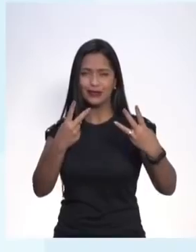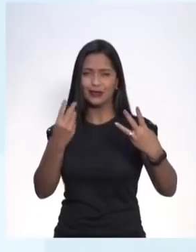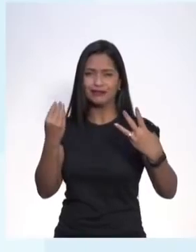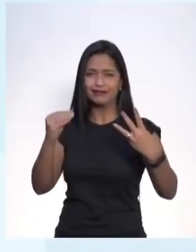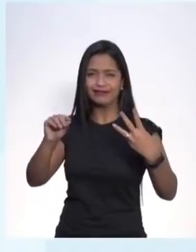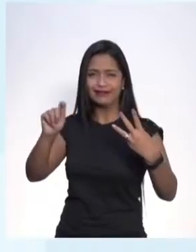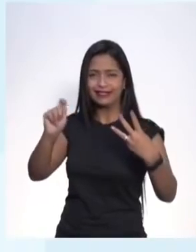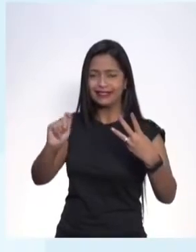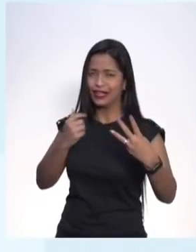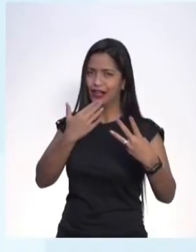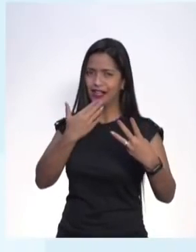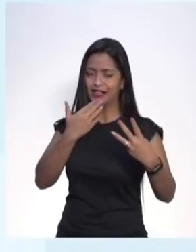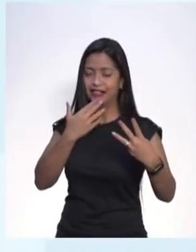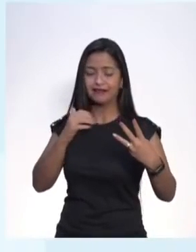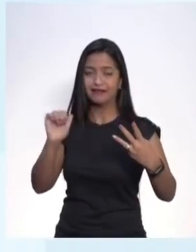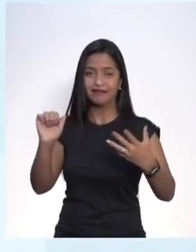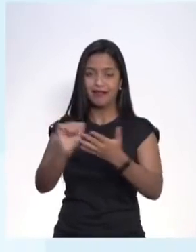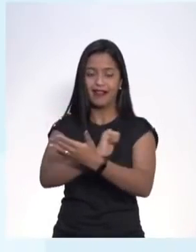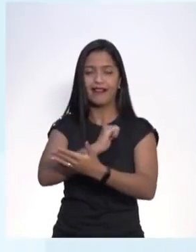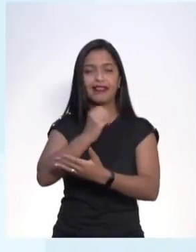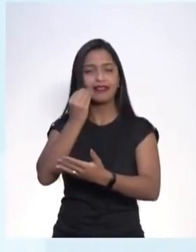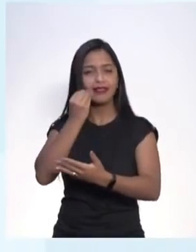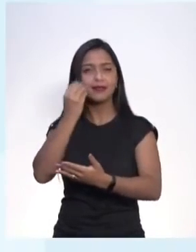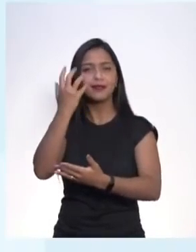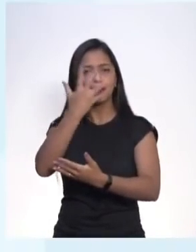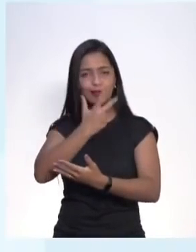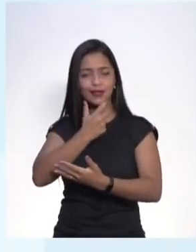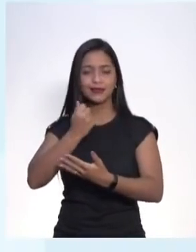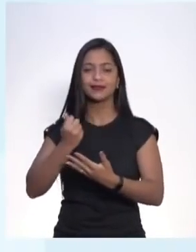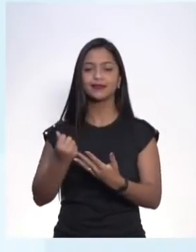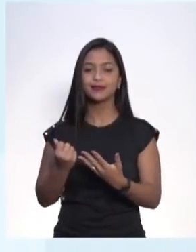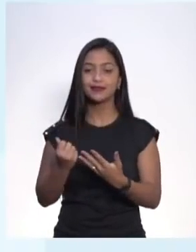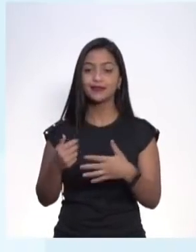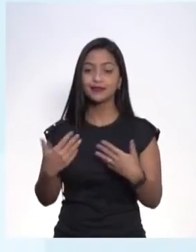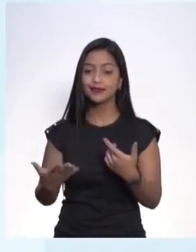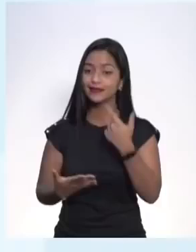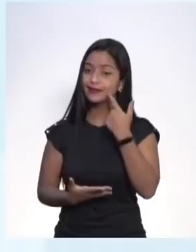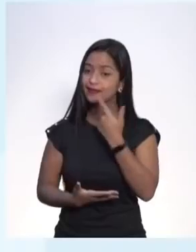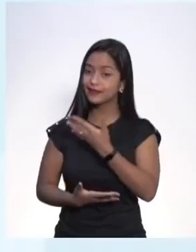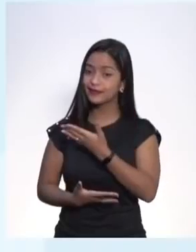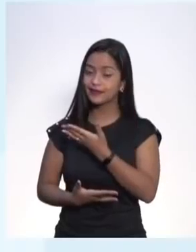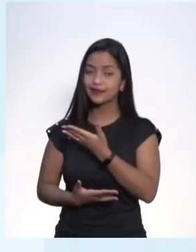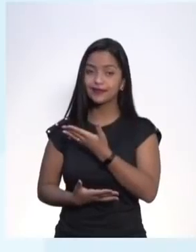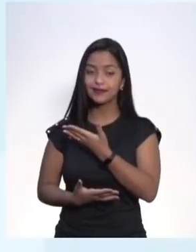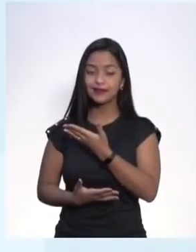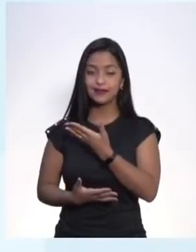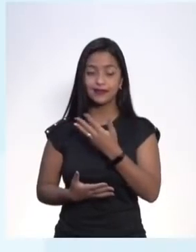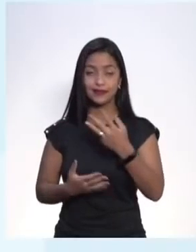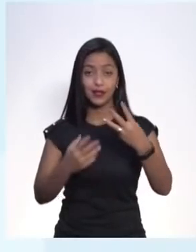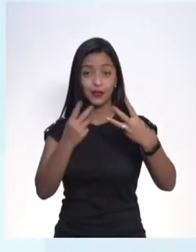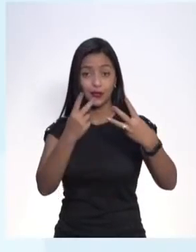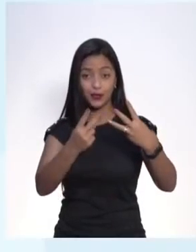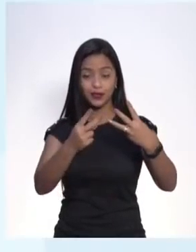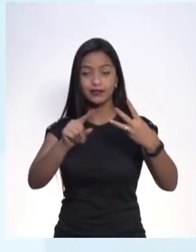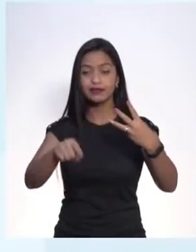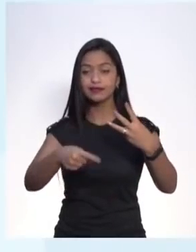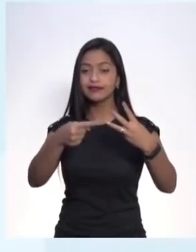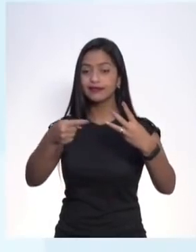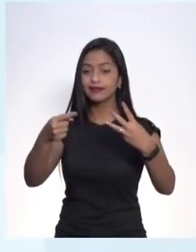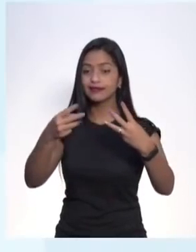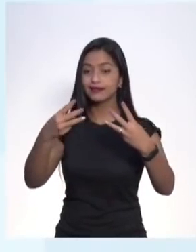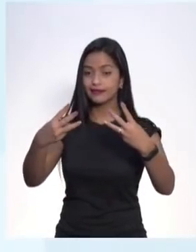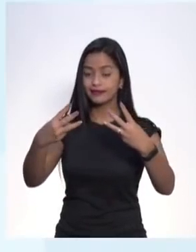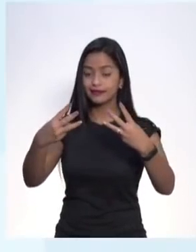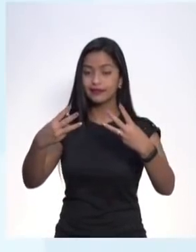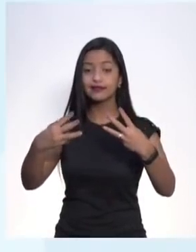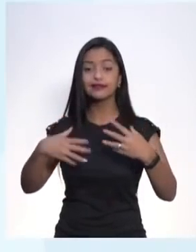apagar aqui, né? Tentar fazer bonitinho. Então eu tenho aqui o 2 e o 3 negativo. Então desse